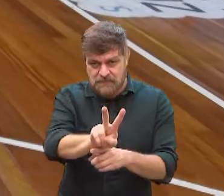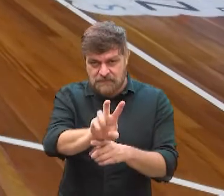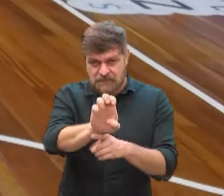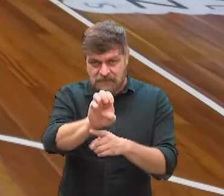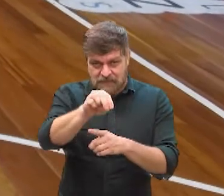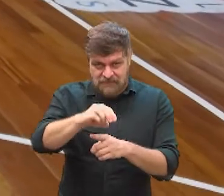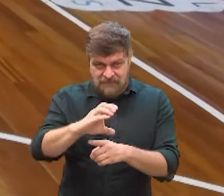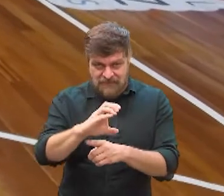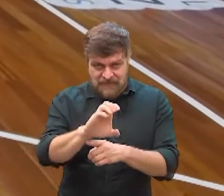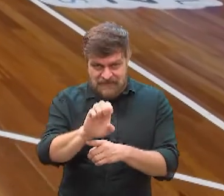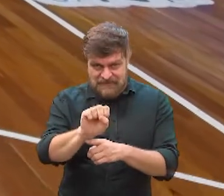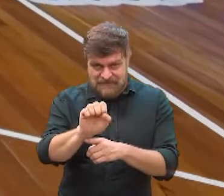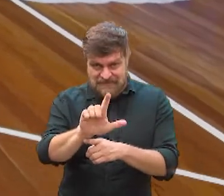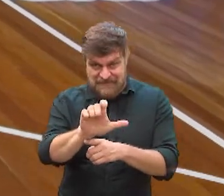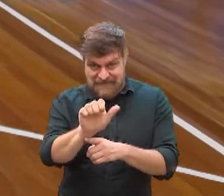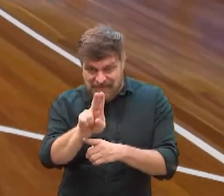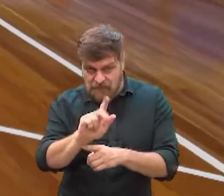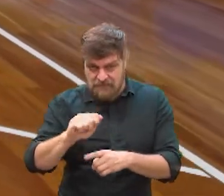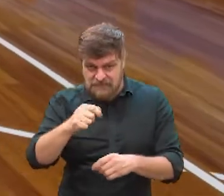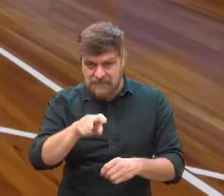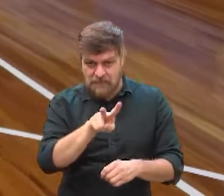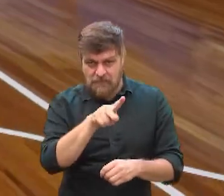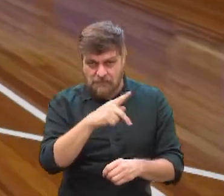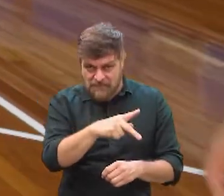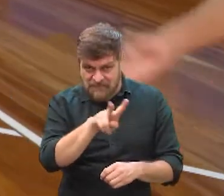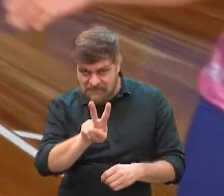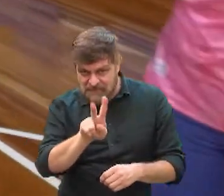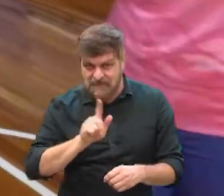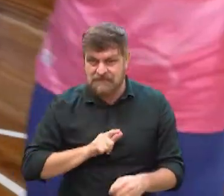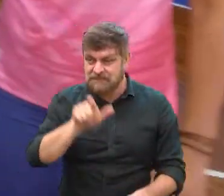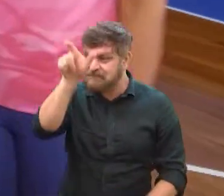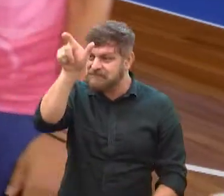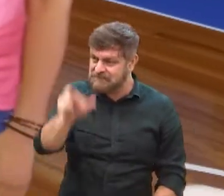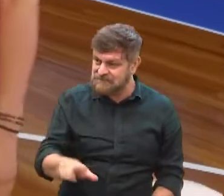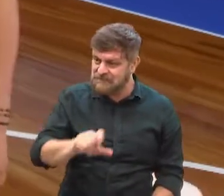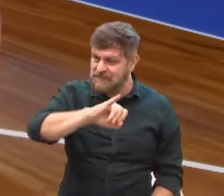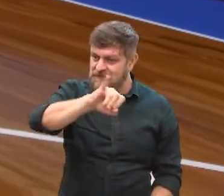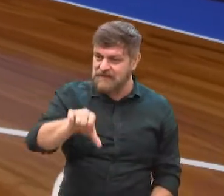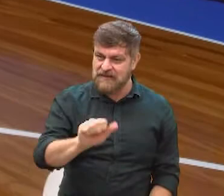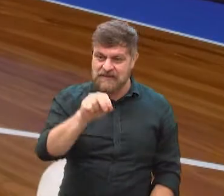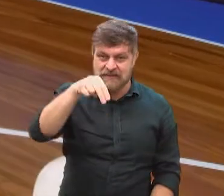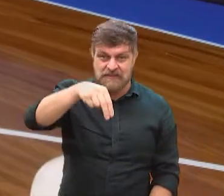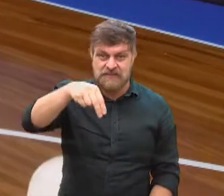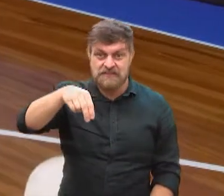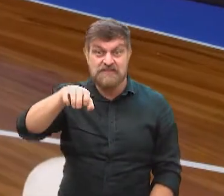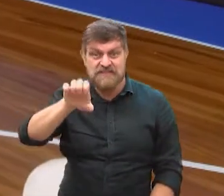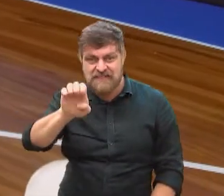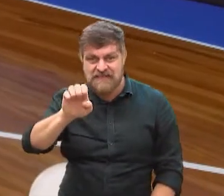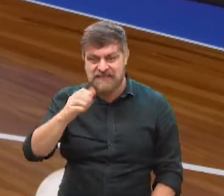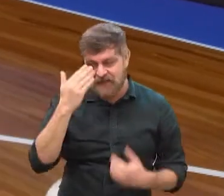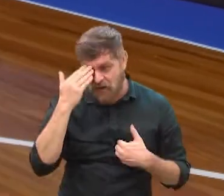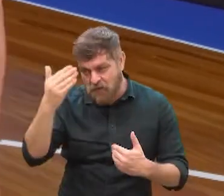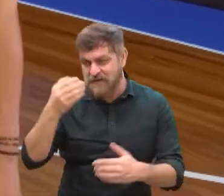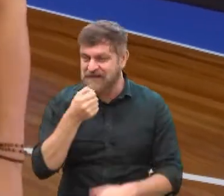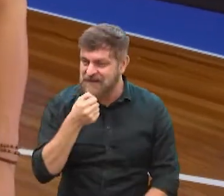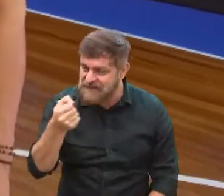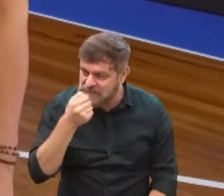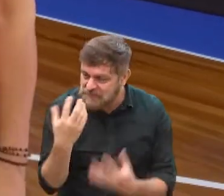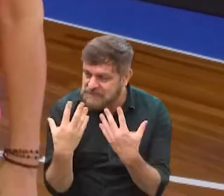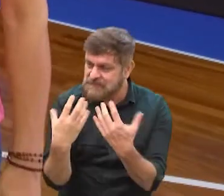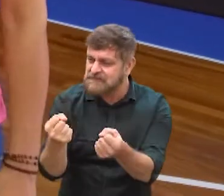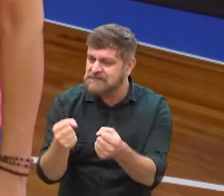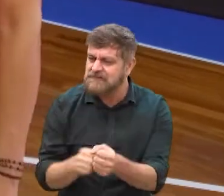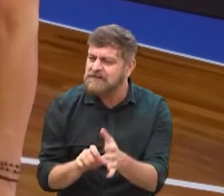recentemente foi convocada para a seleção brasileira. Jane Flauzino Moraes, muito obrigado por ter aceito o convite para essa entrevista. E